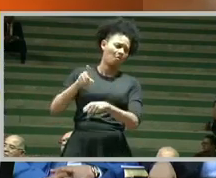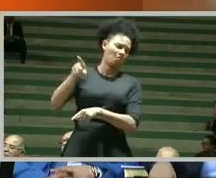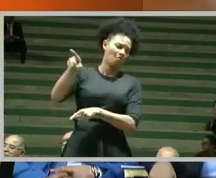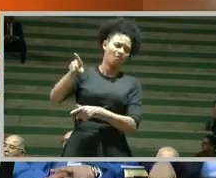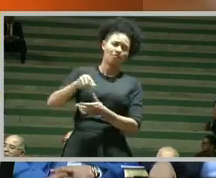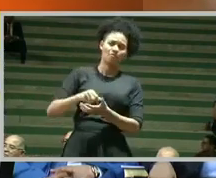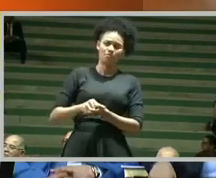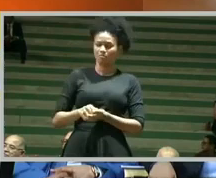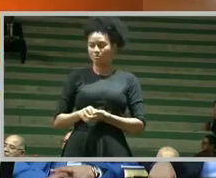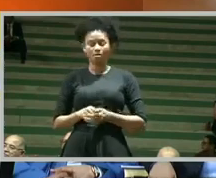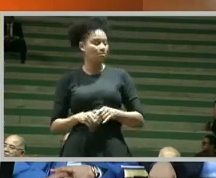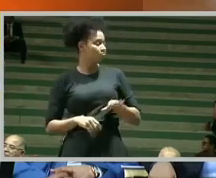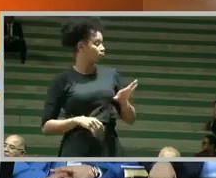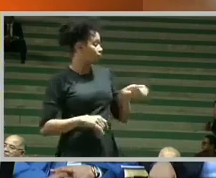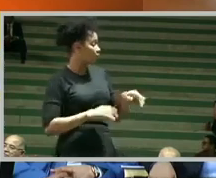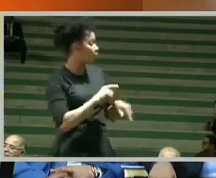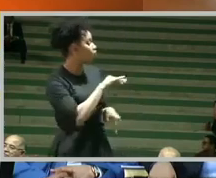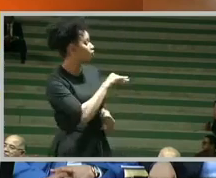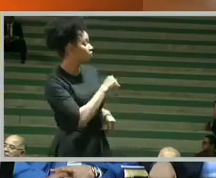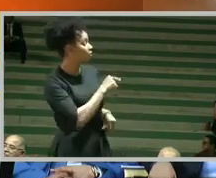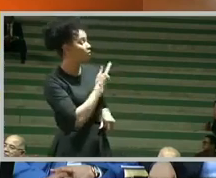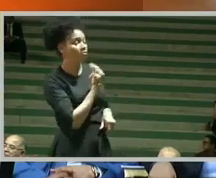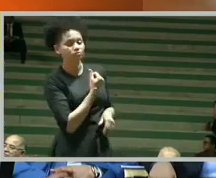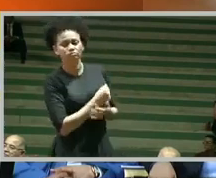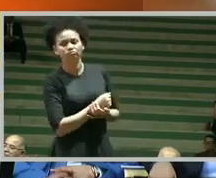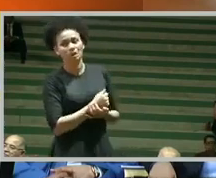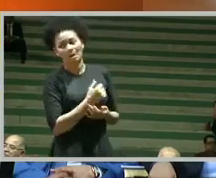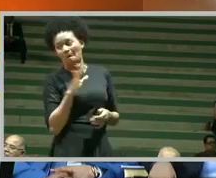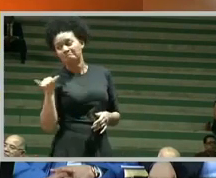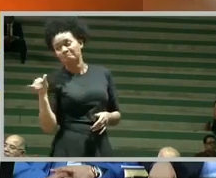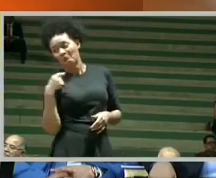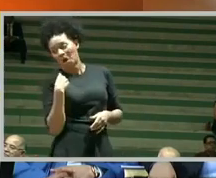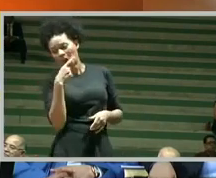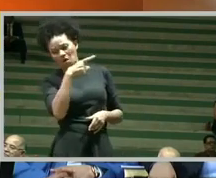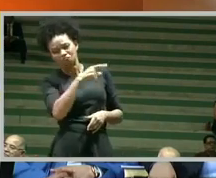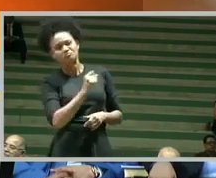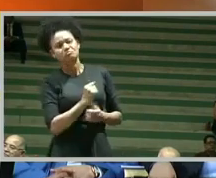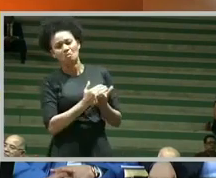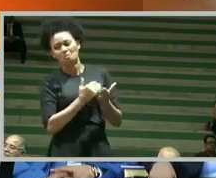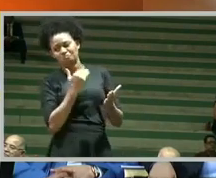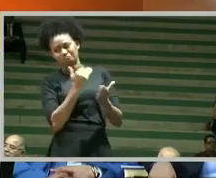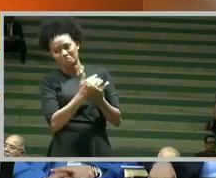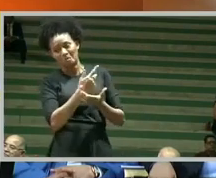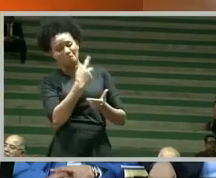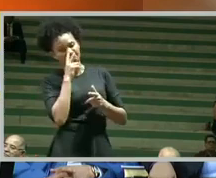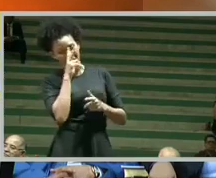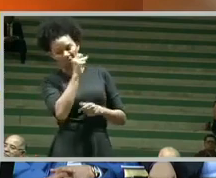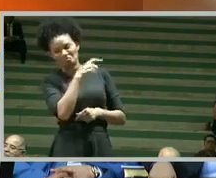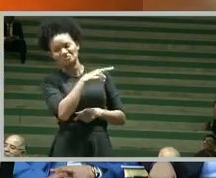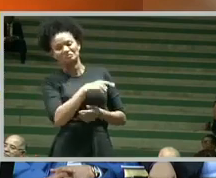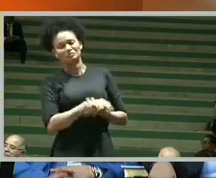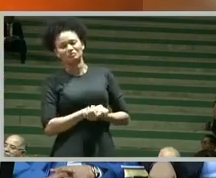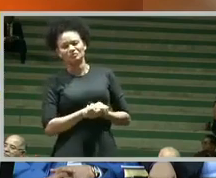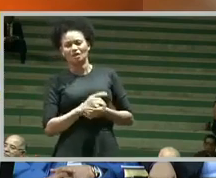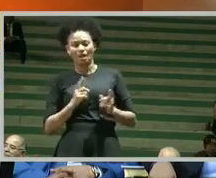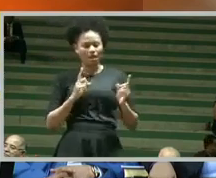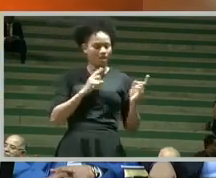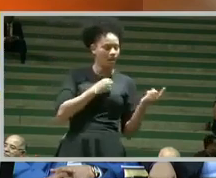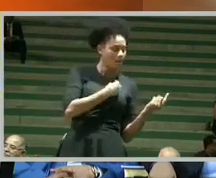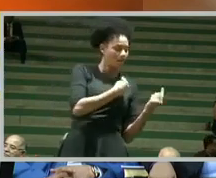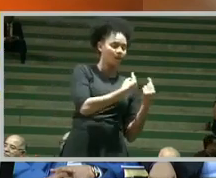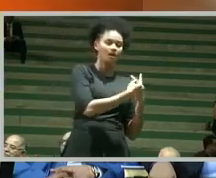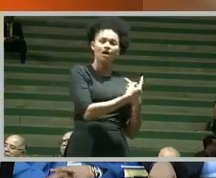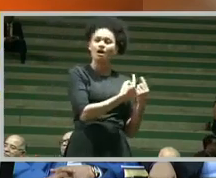tal. Rapaz, a gente tem outra coisa para tratar. Aí volta. Aí o outro olha e fala: rapaz, meu negócio lá foi grande demais mesmo. O que ele está dizendo